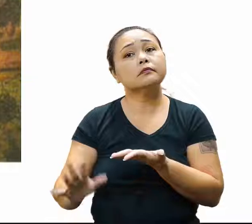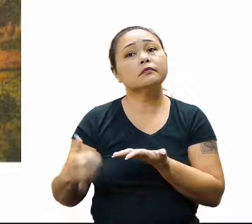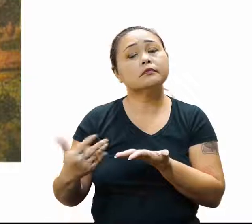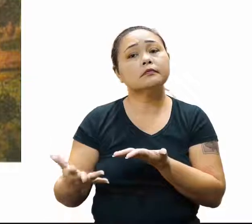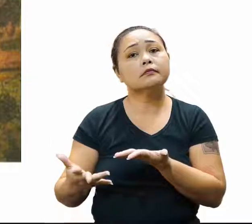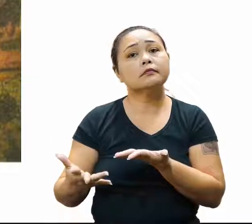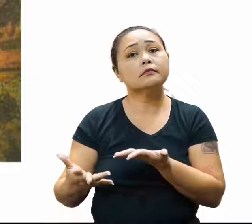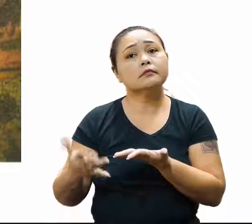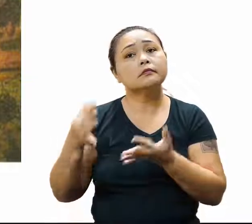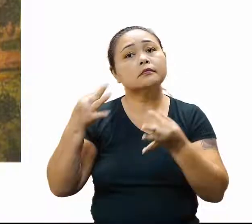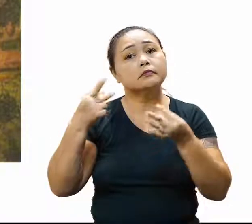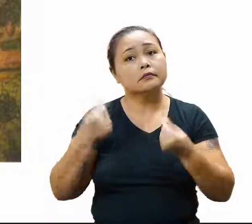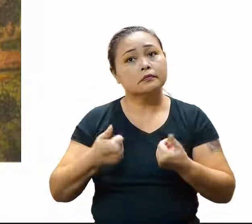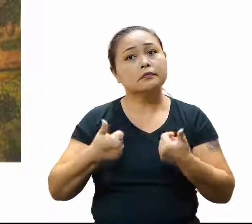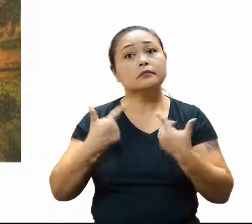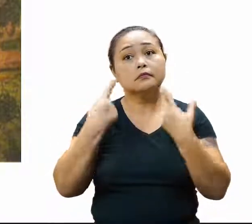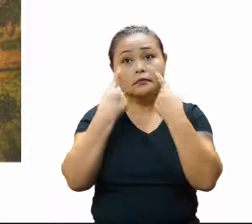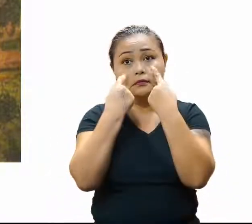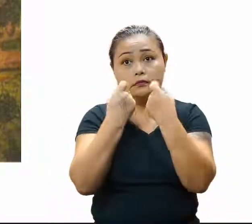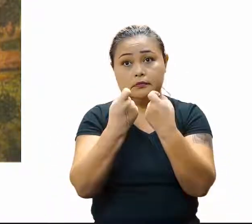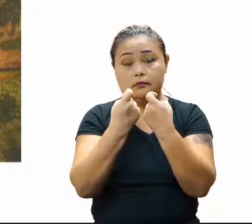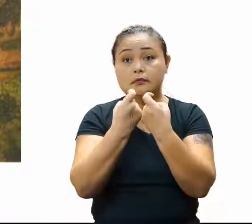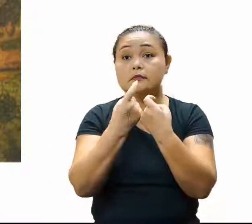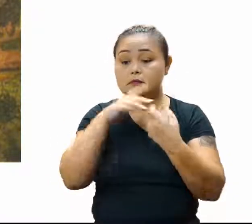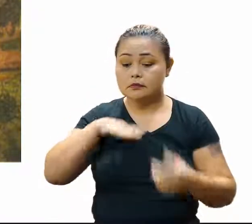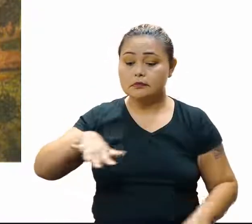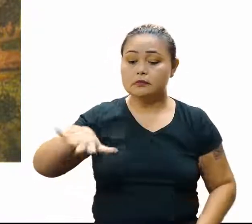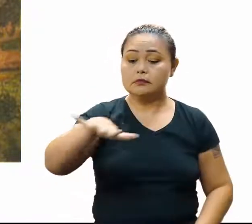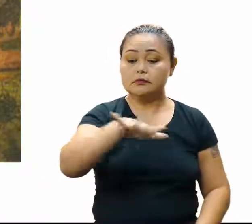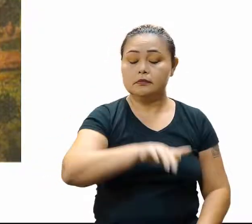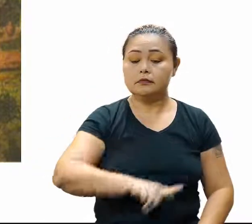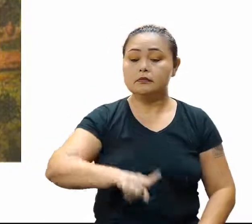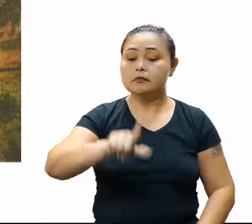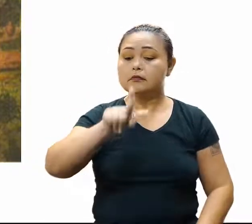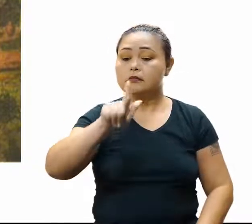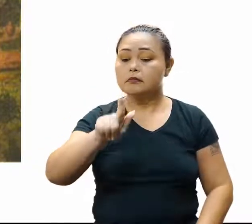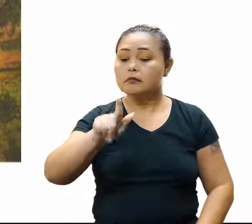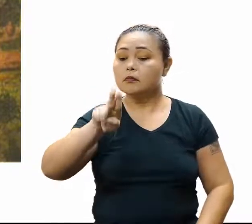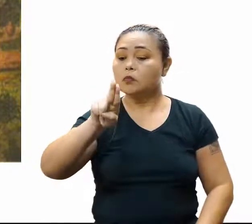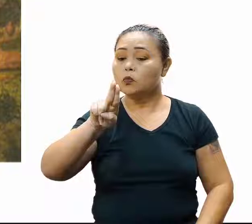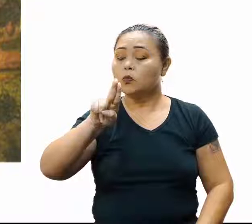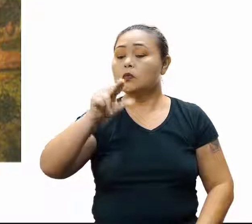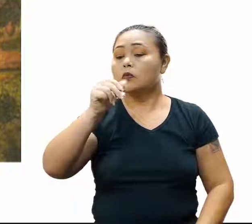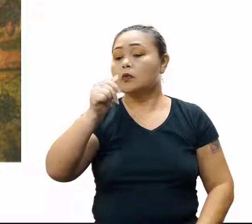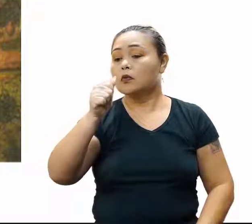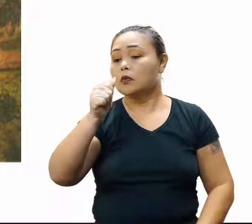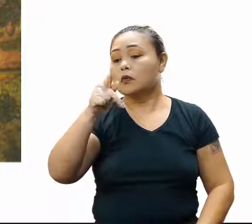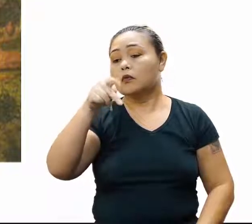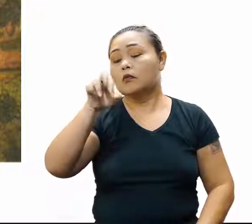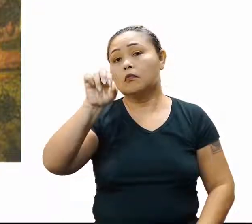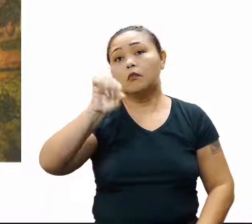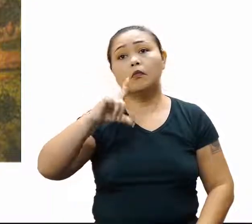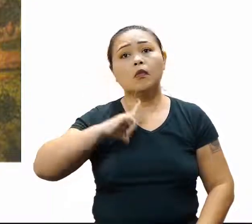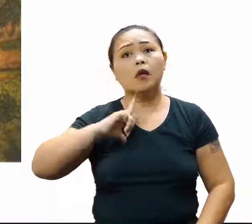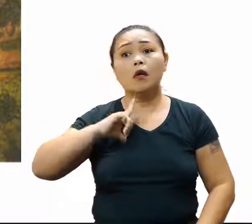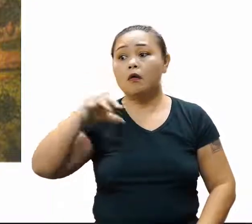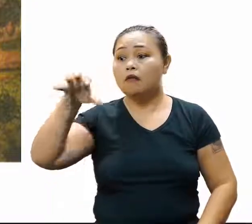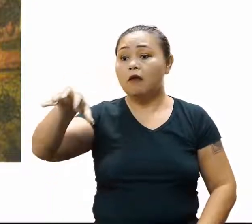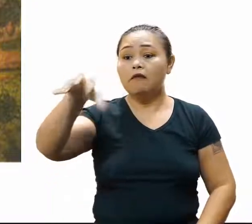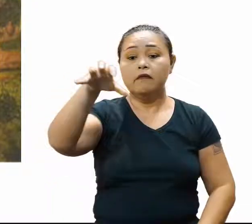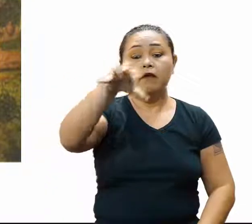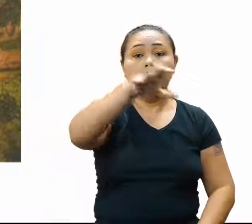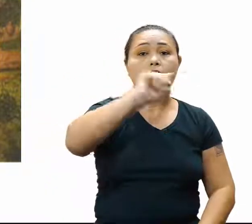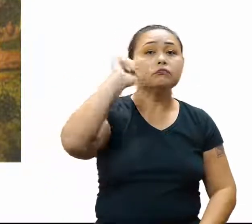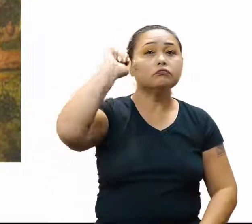detalhe interessante, que a região do Guaporé vai ter vários quilombos. Sabiam